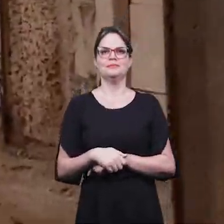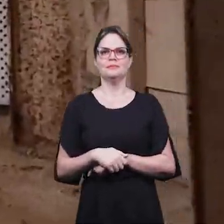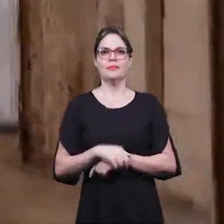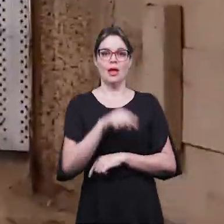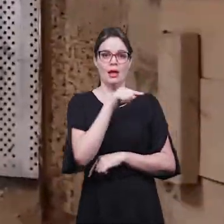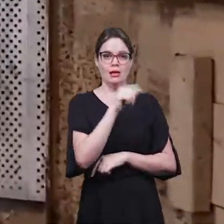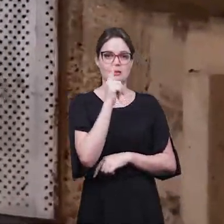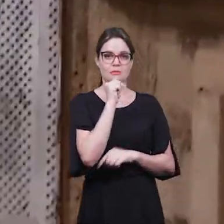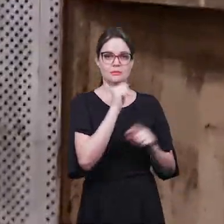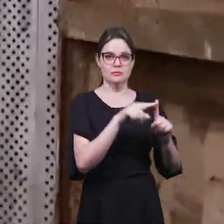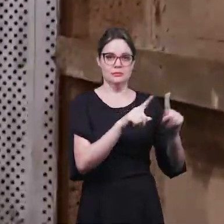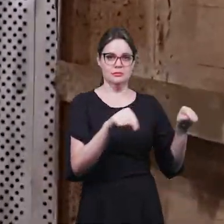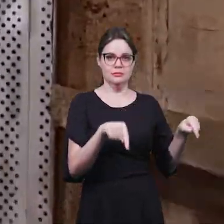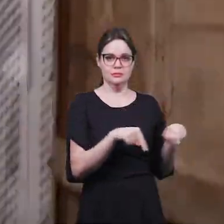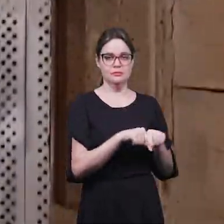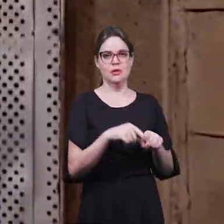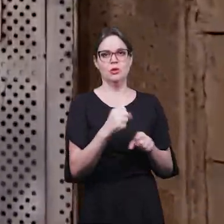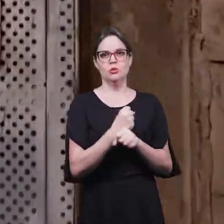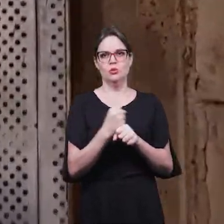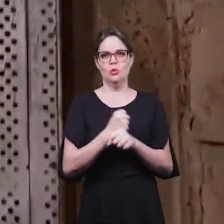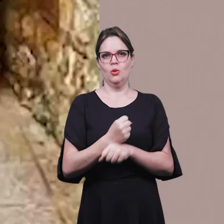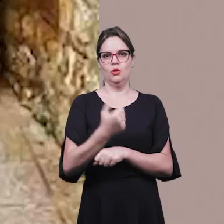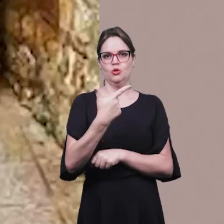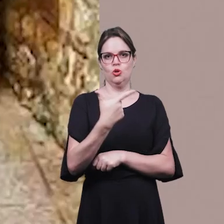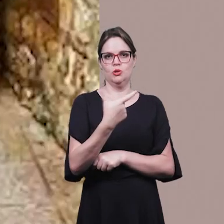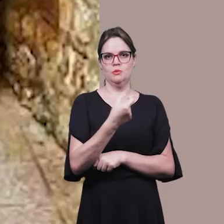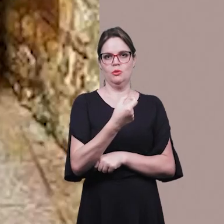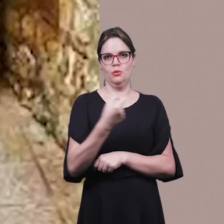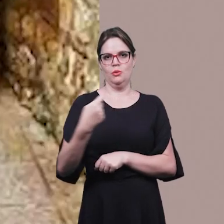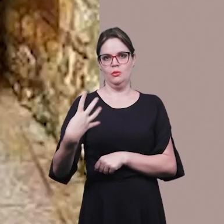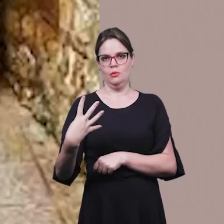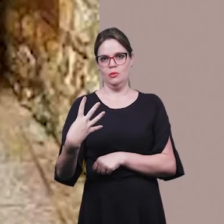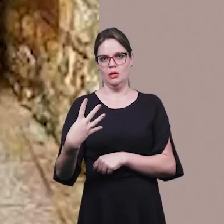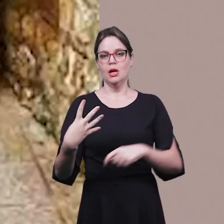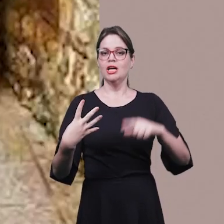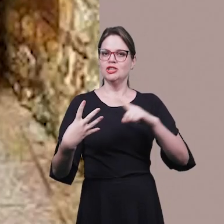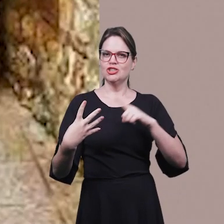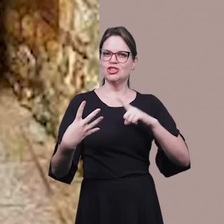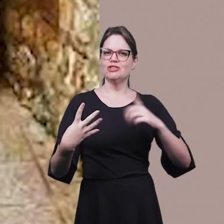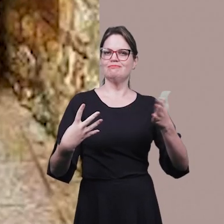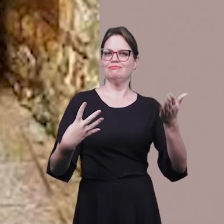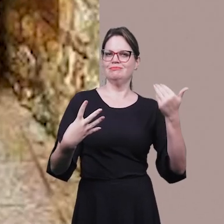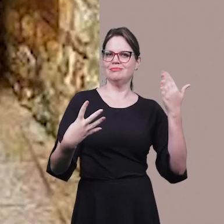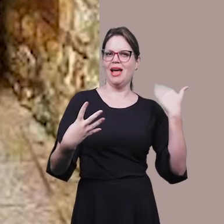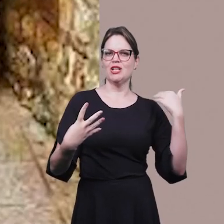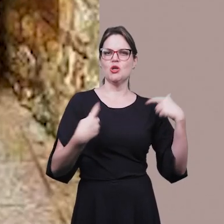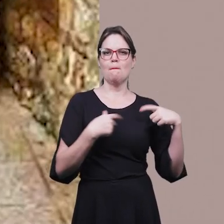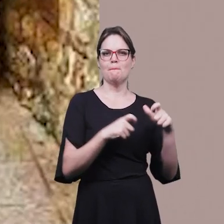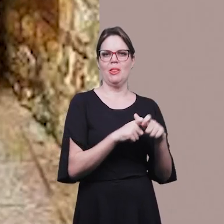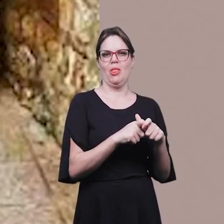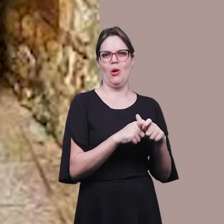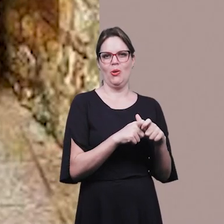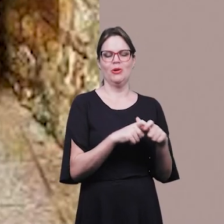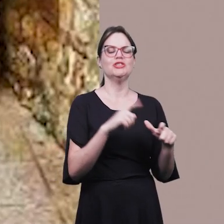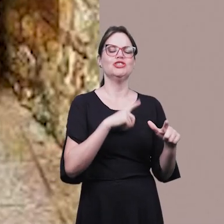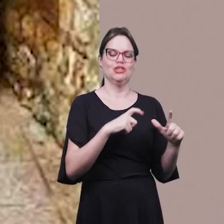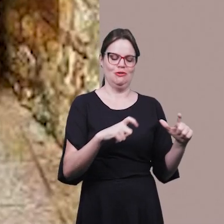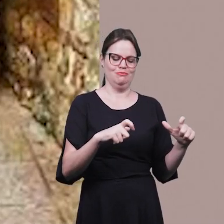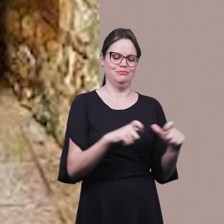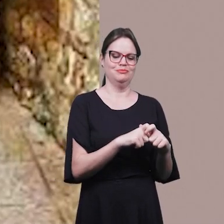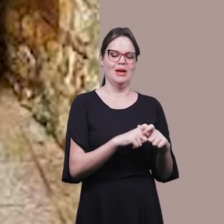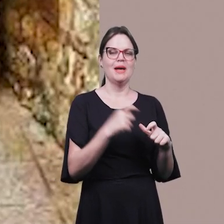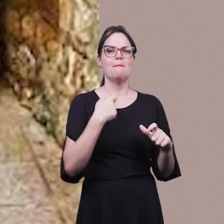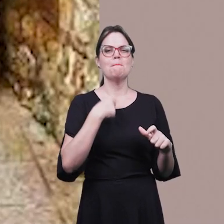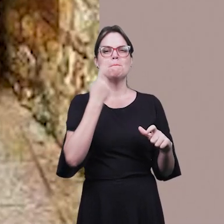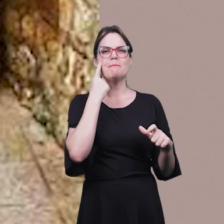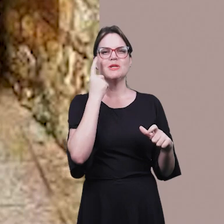2004, né? Esse foi em 2004. Tinha outro tanque antes desse. Tem um menor que nós vamos mostrar a figura aí. Um tanque menor que se pensava que fosse o tanque que era o superior, né?